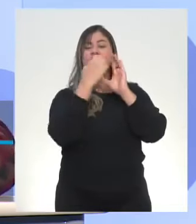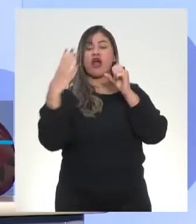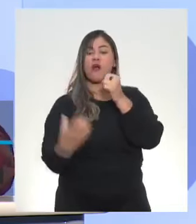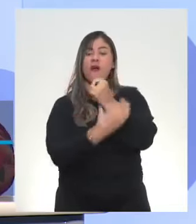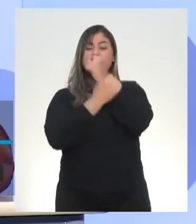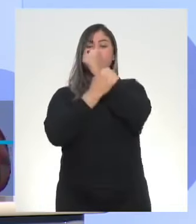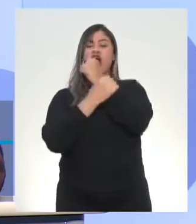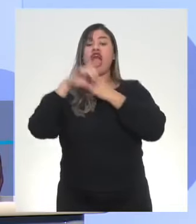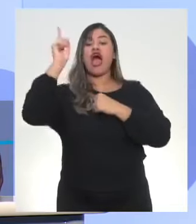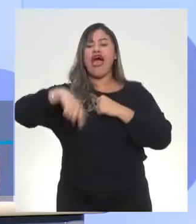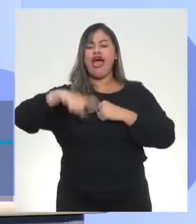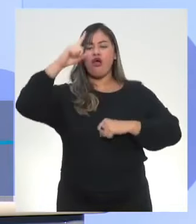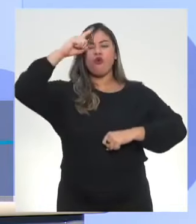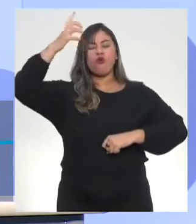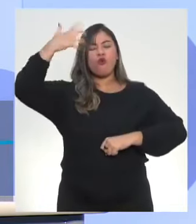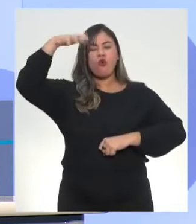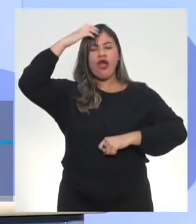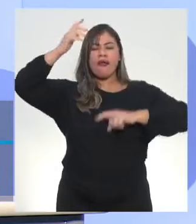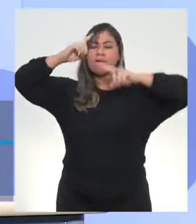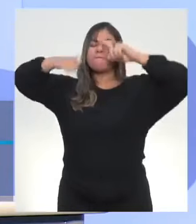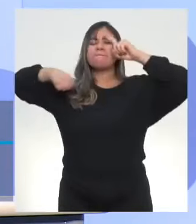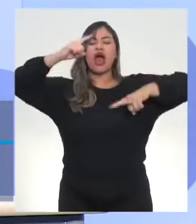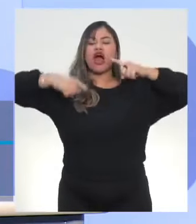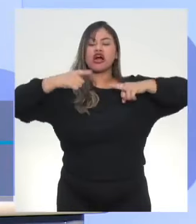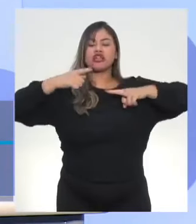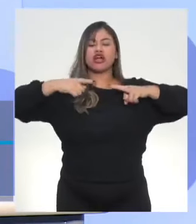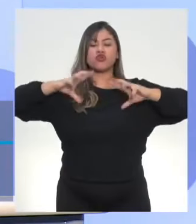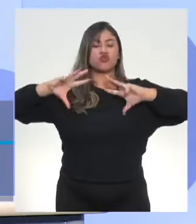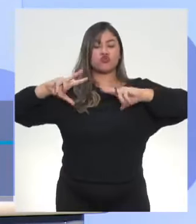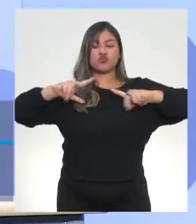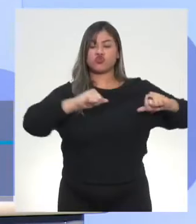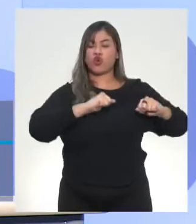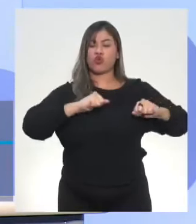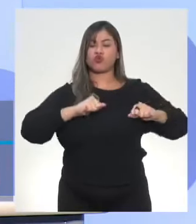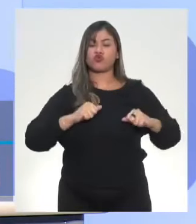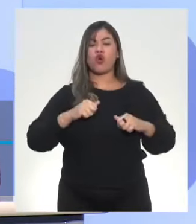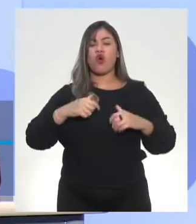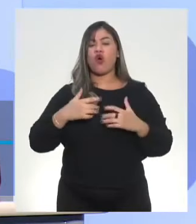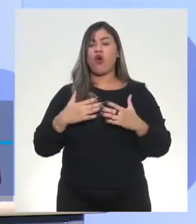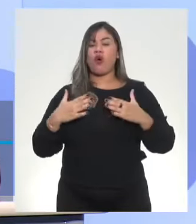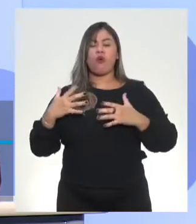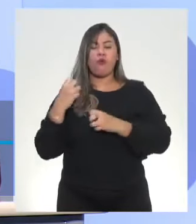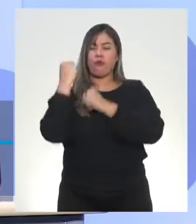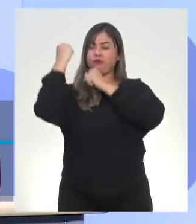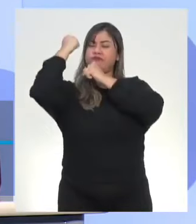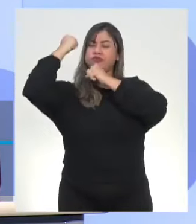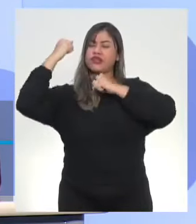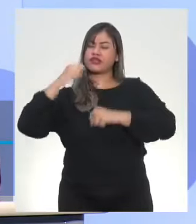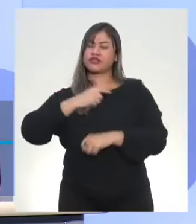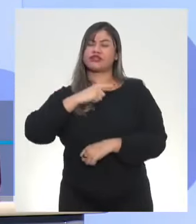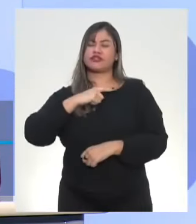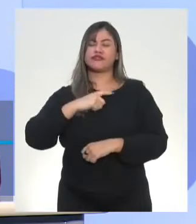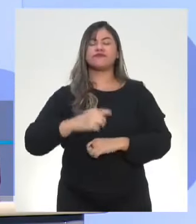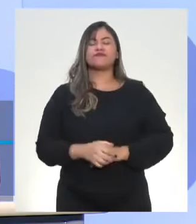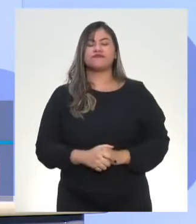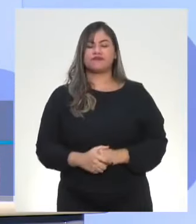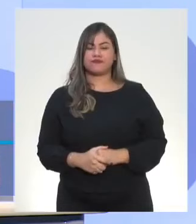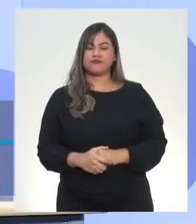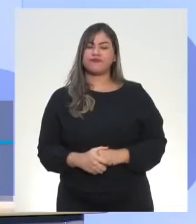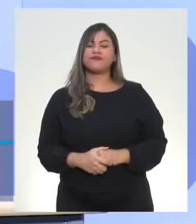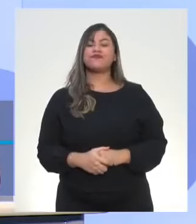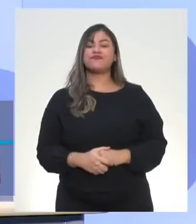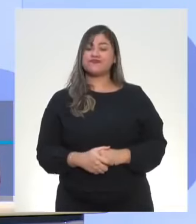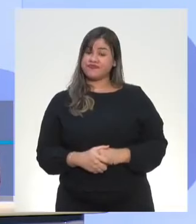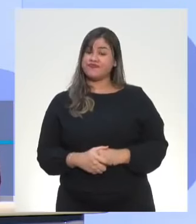sem regulamentação, né? O rei absoluto, o rei que concentra todos os poderes nas mãos.